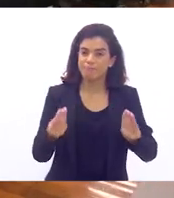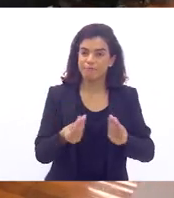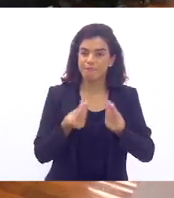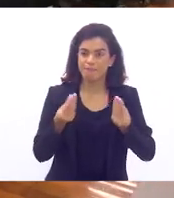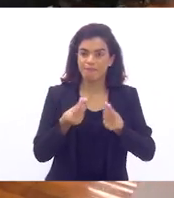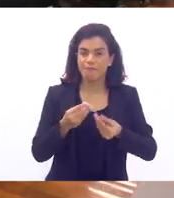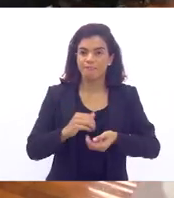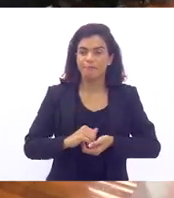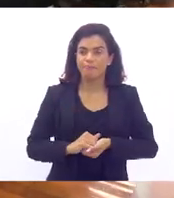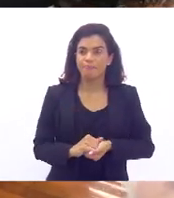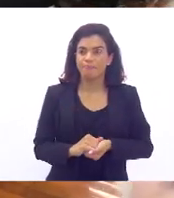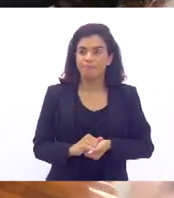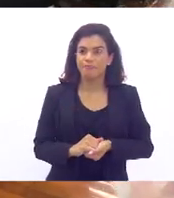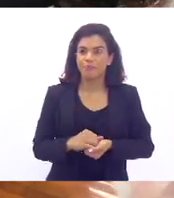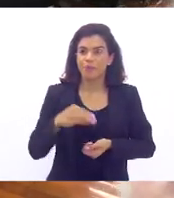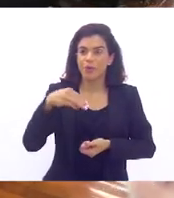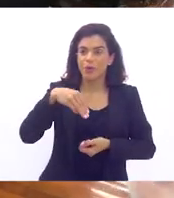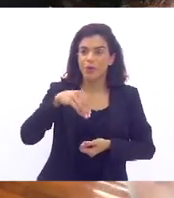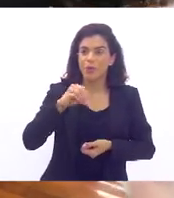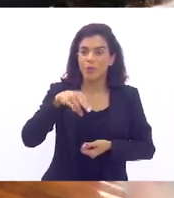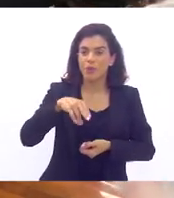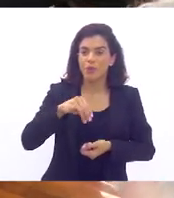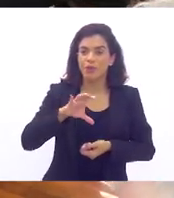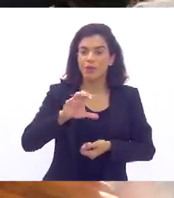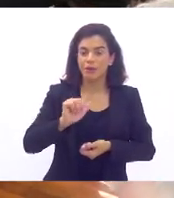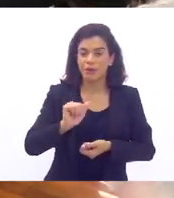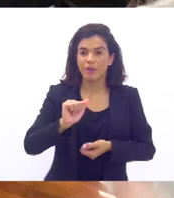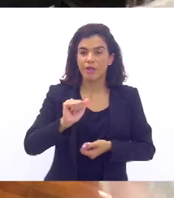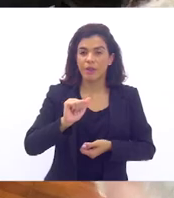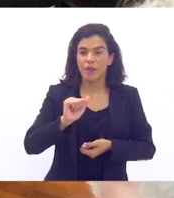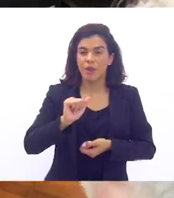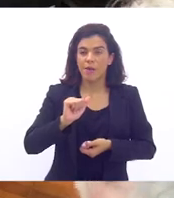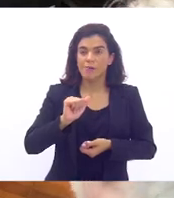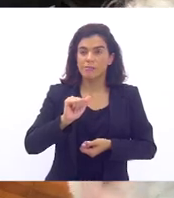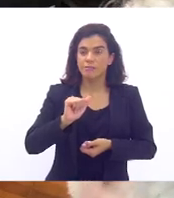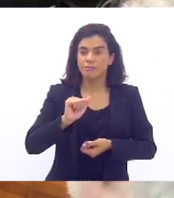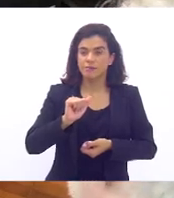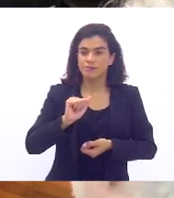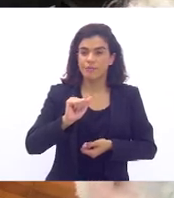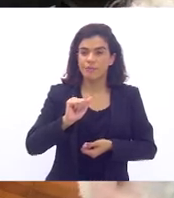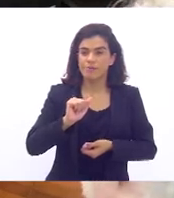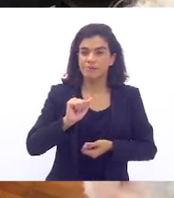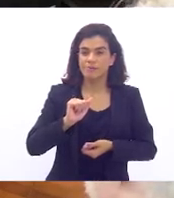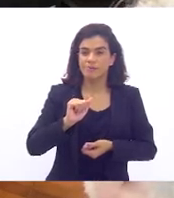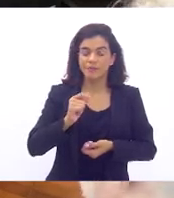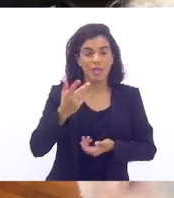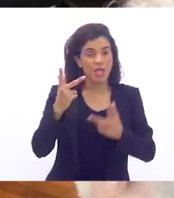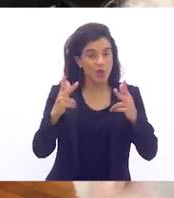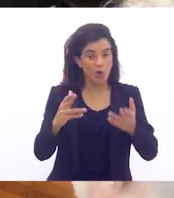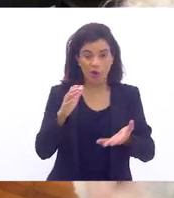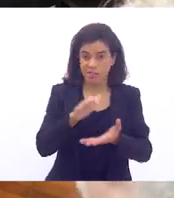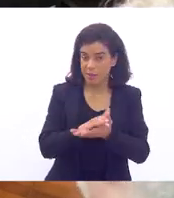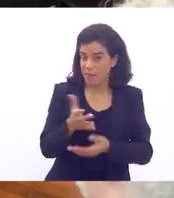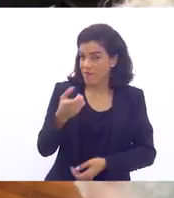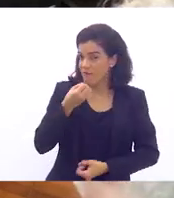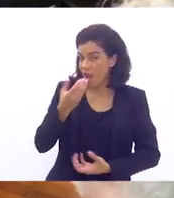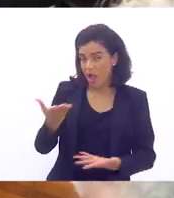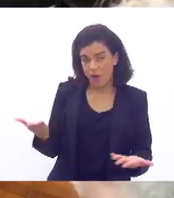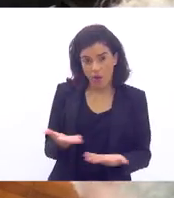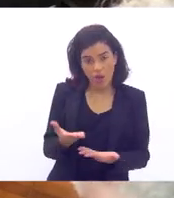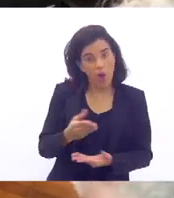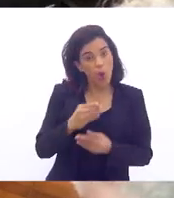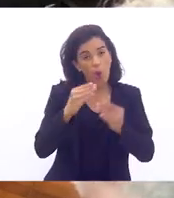a palavra para Mônica de novo Mônica construiu o texto dela é o casamento Fale agora ou cale-se para